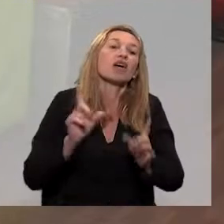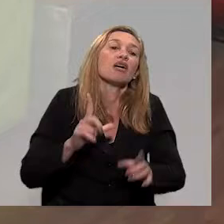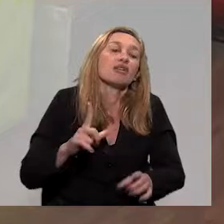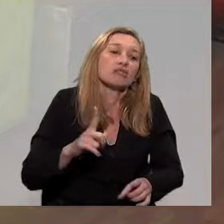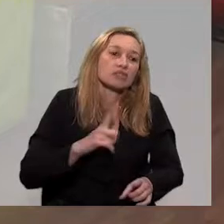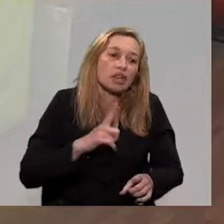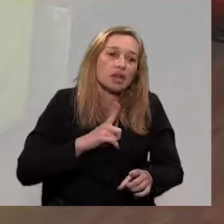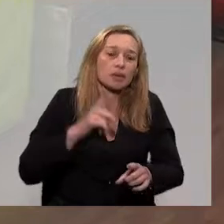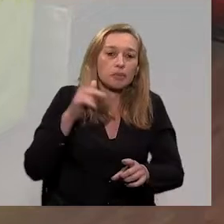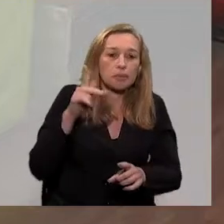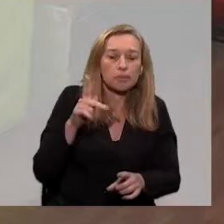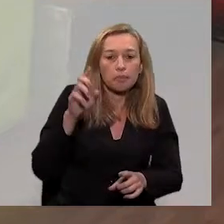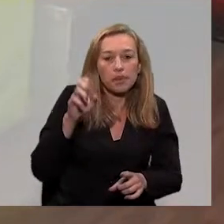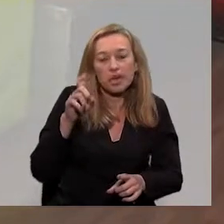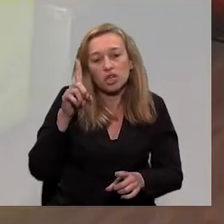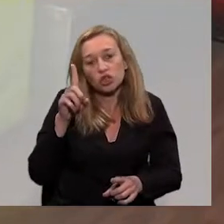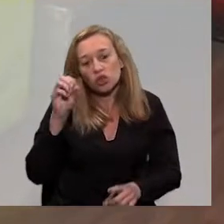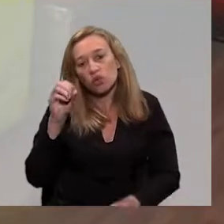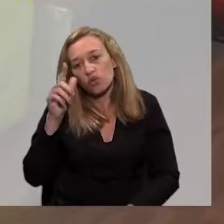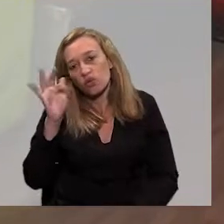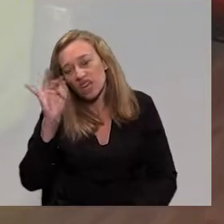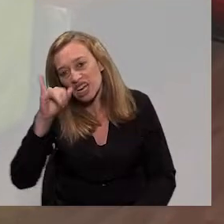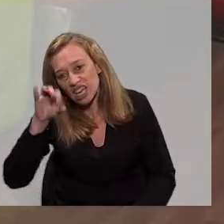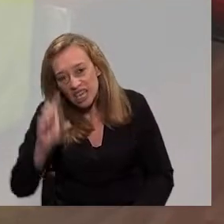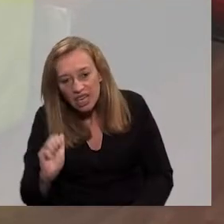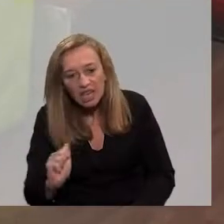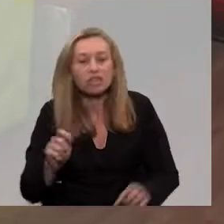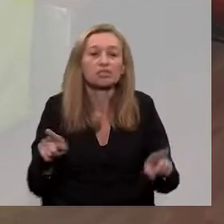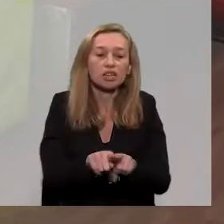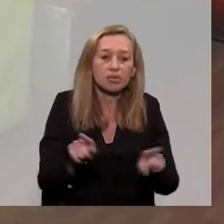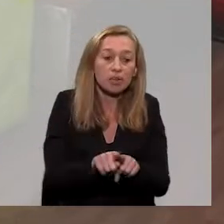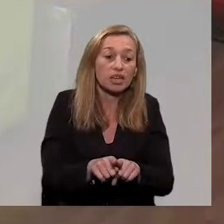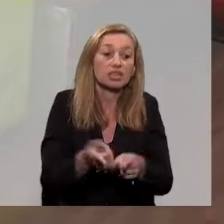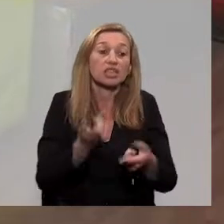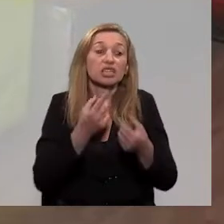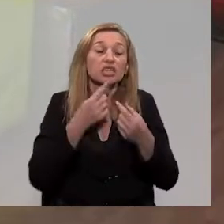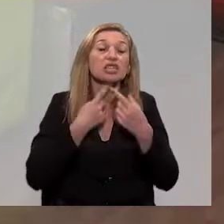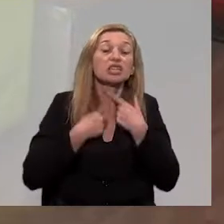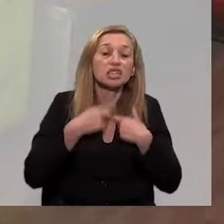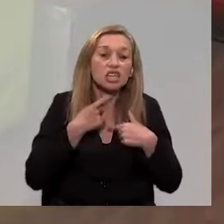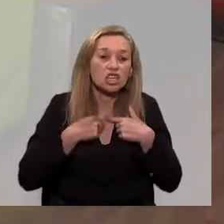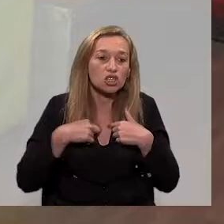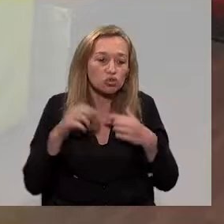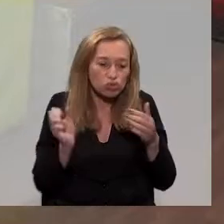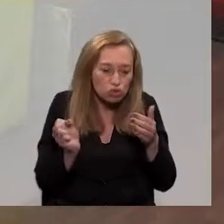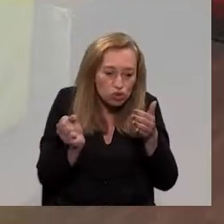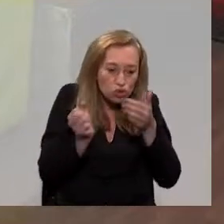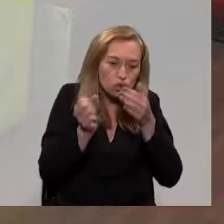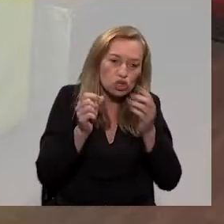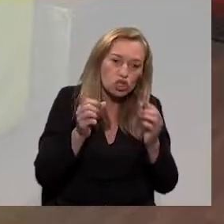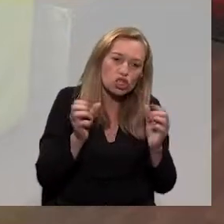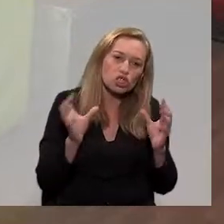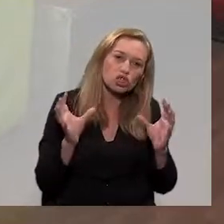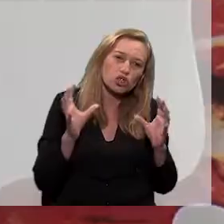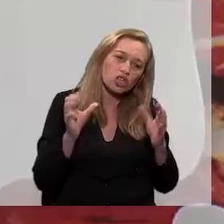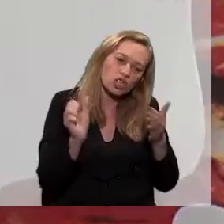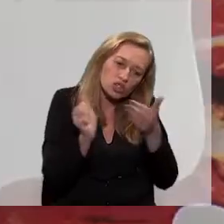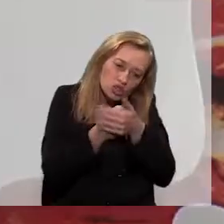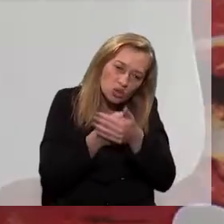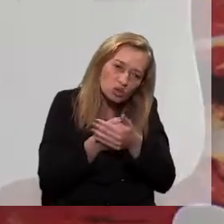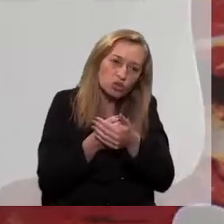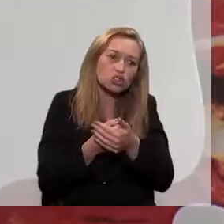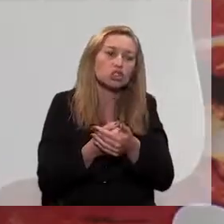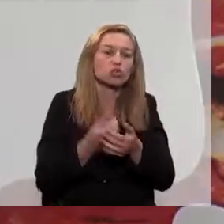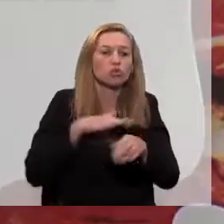tem o tráfico de órgãos e tem essas conversas obscuras sobre desejos obscuros. Os fóruns que eles chamam, né? São as conversas que não são,